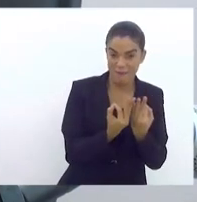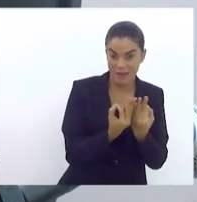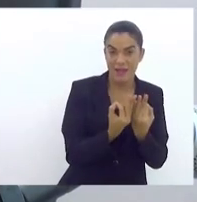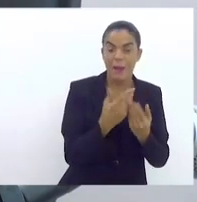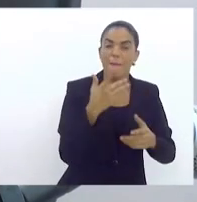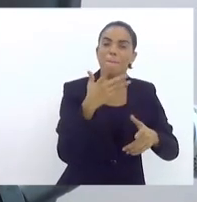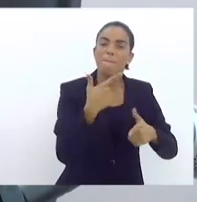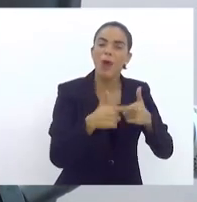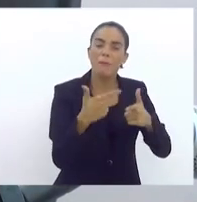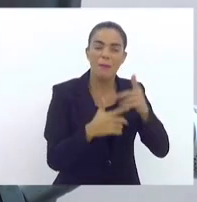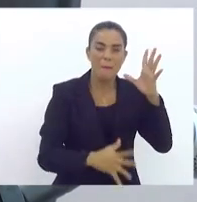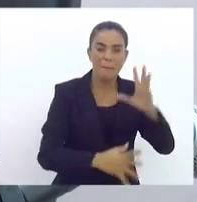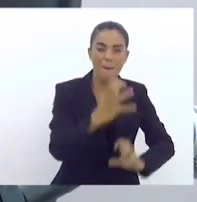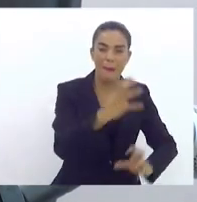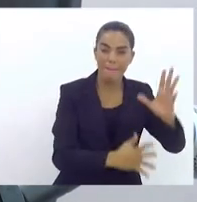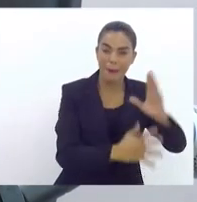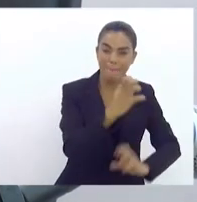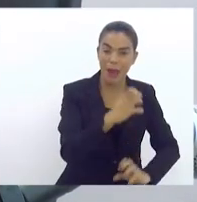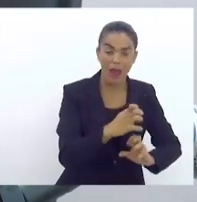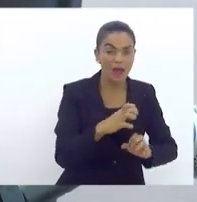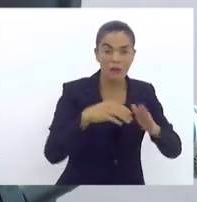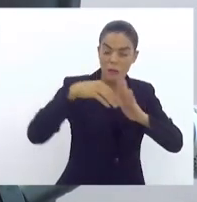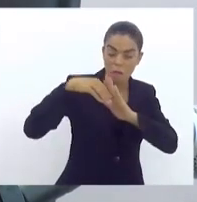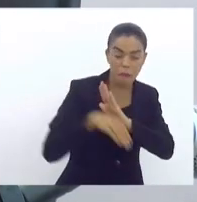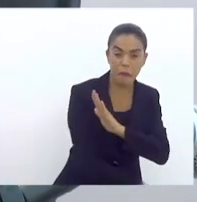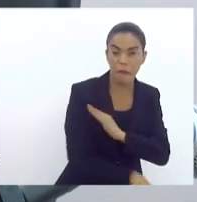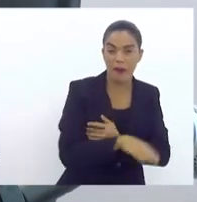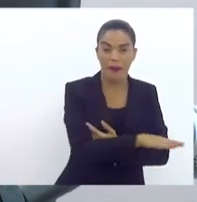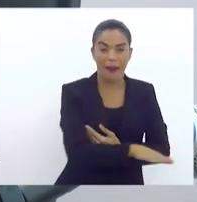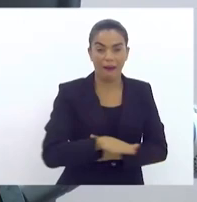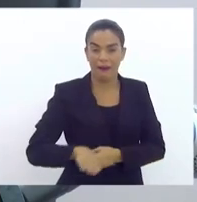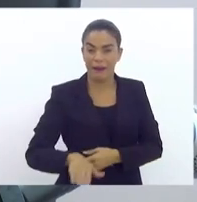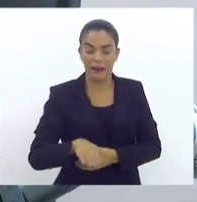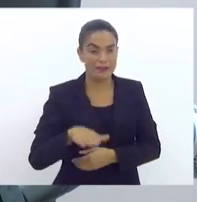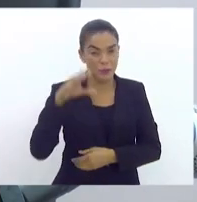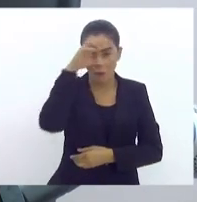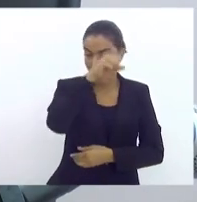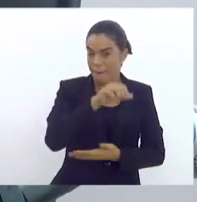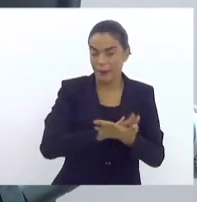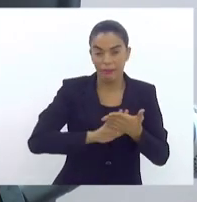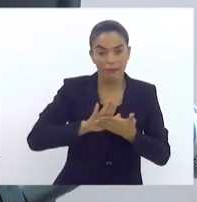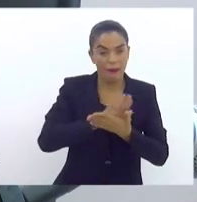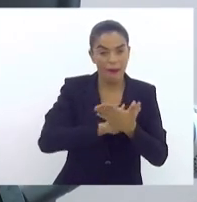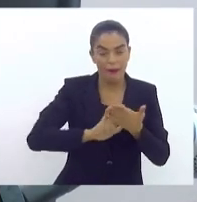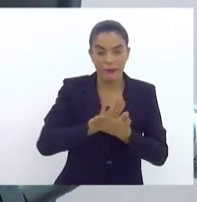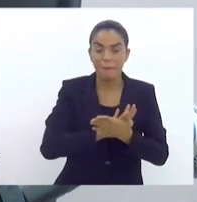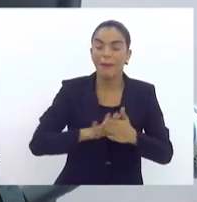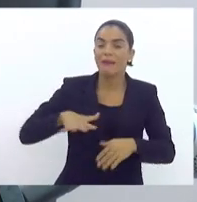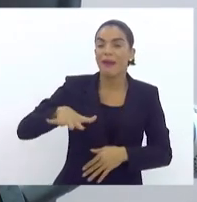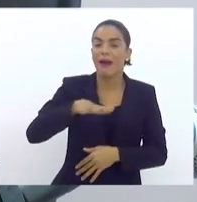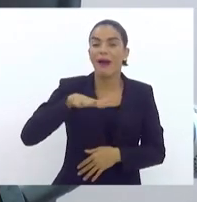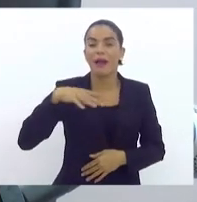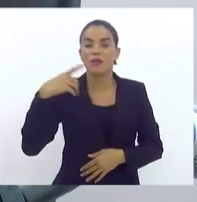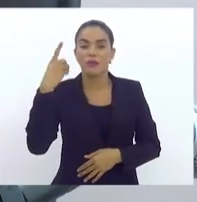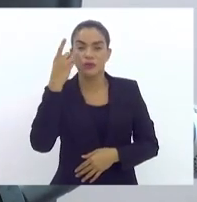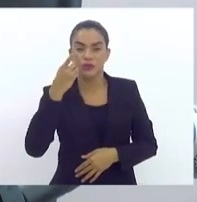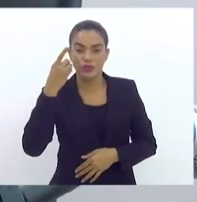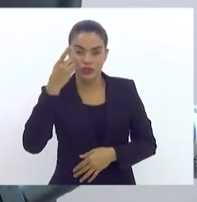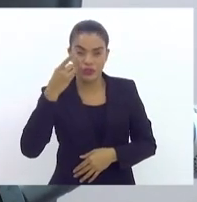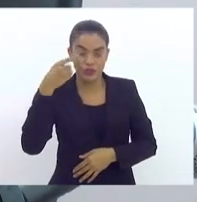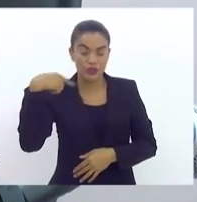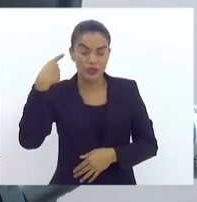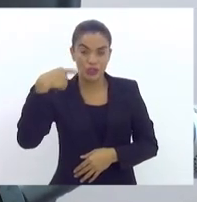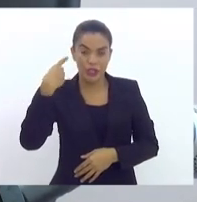escolar mas se seria factíveis seria legítimo e sobretudo a nível do direito a gente criar uma